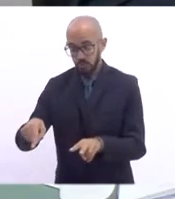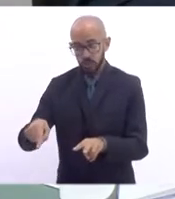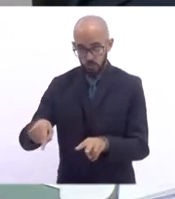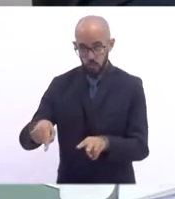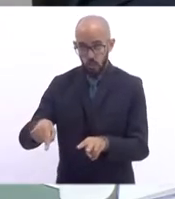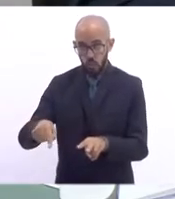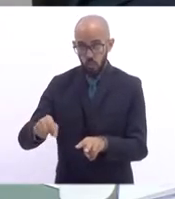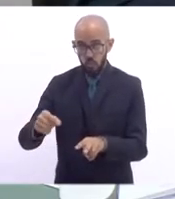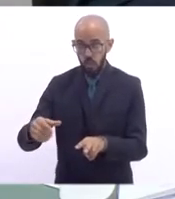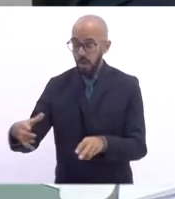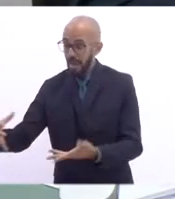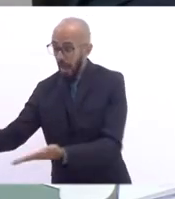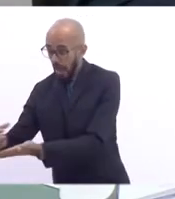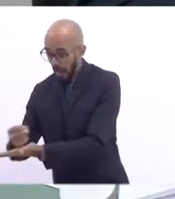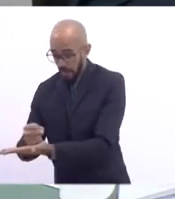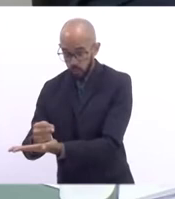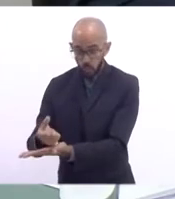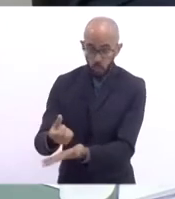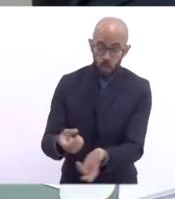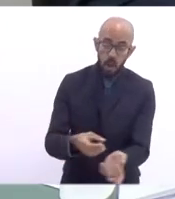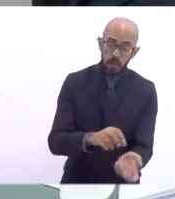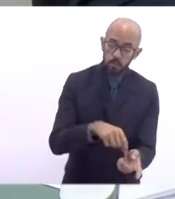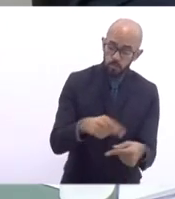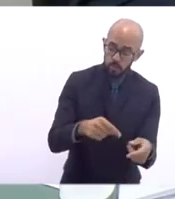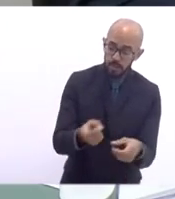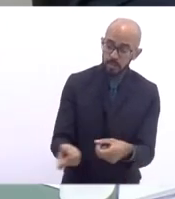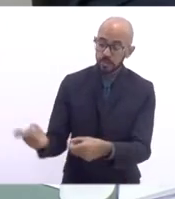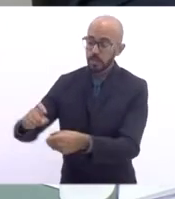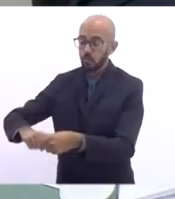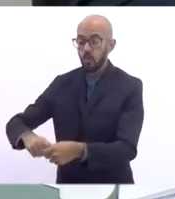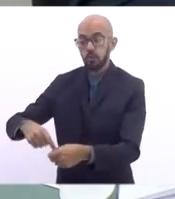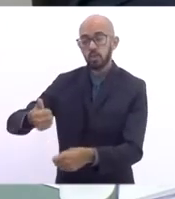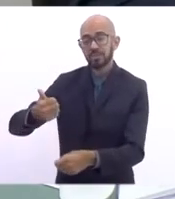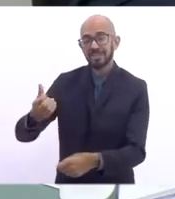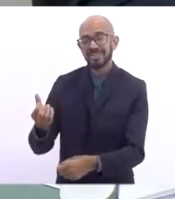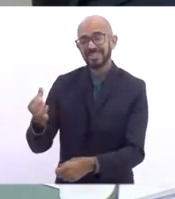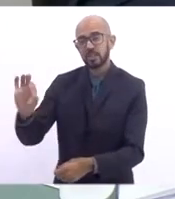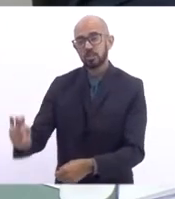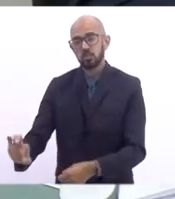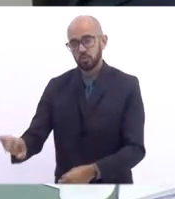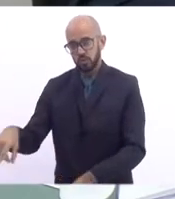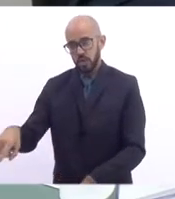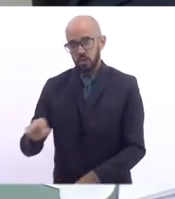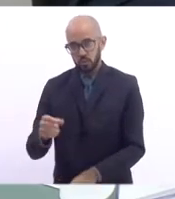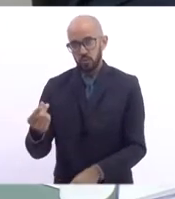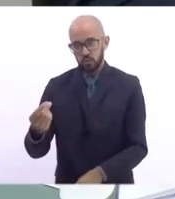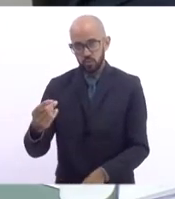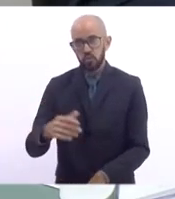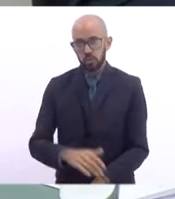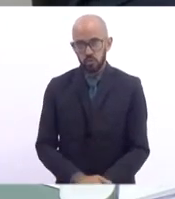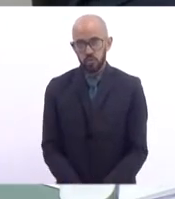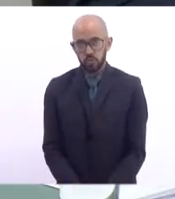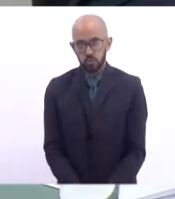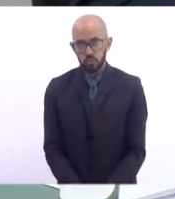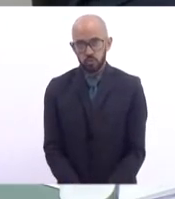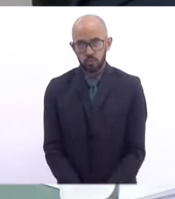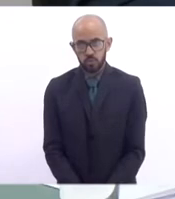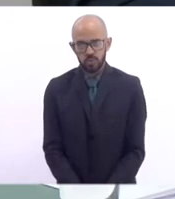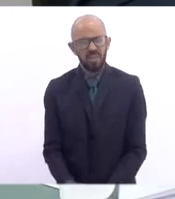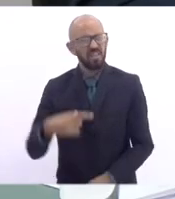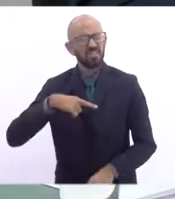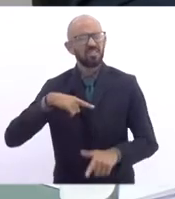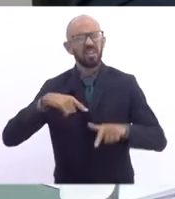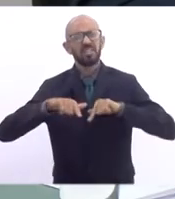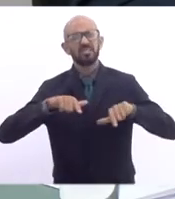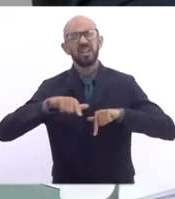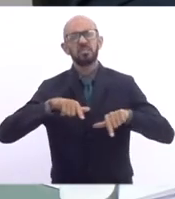Estado do Rio de Janeiro 16 por centro o número gravar tem um trabalho do fulano